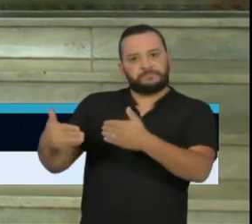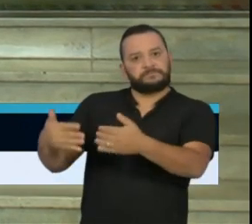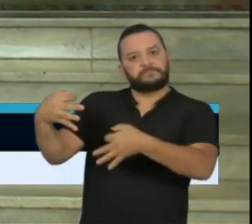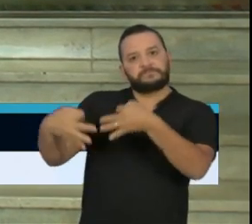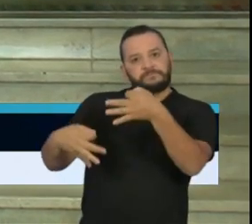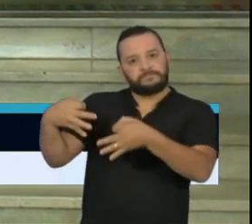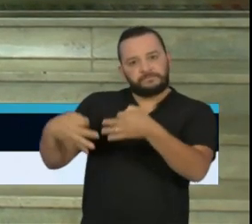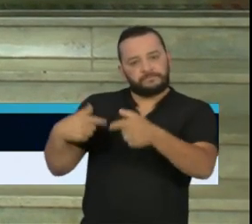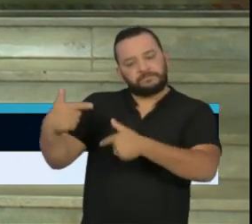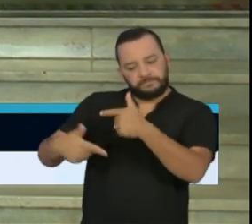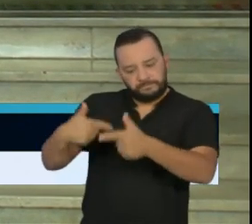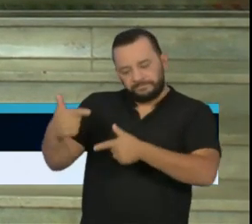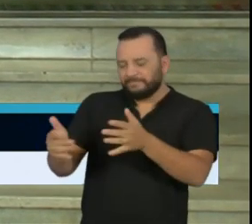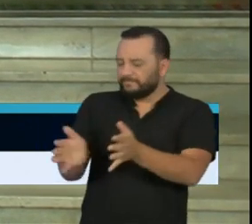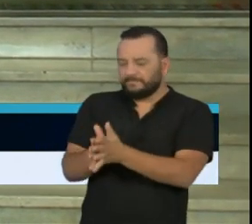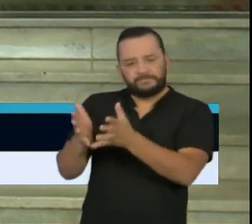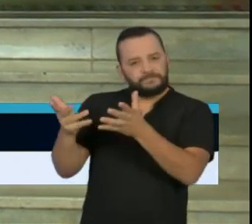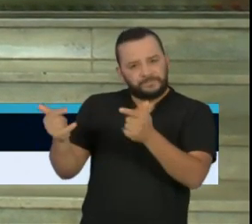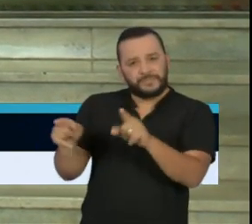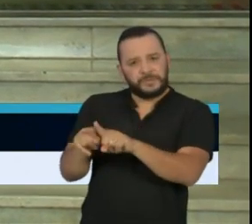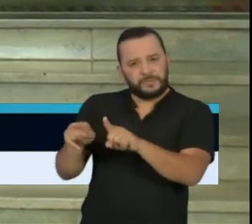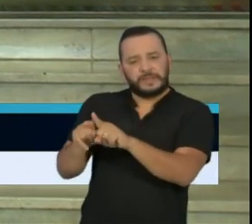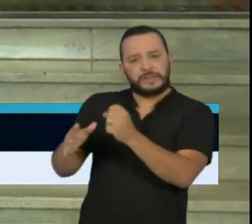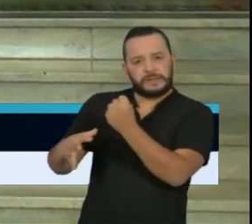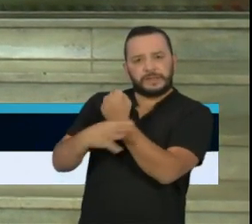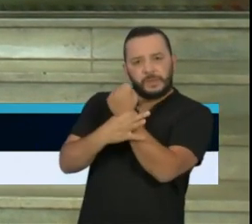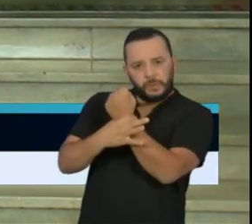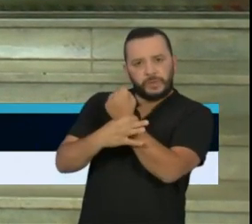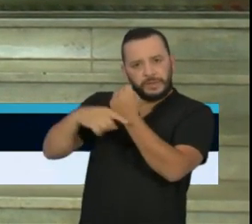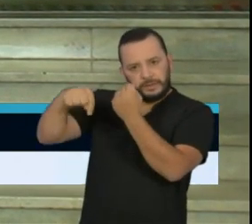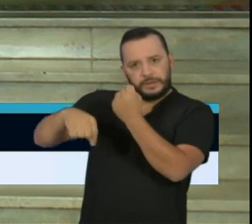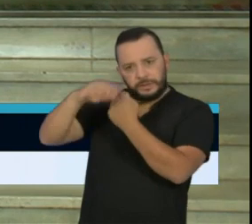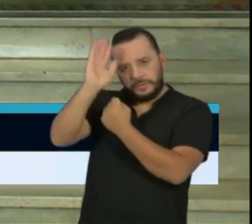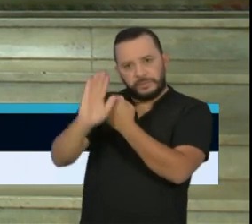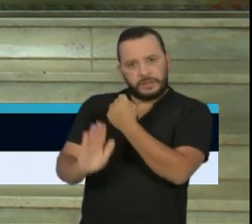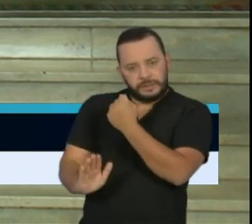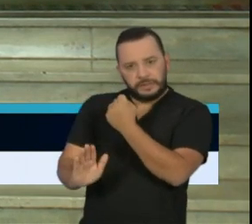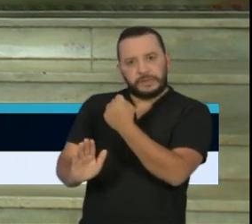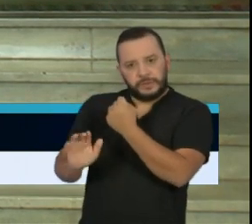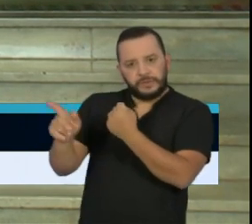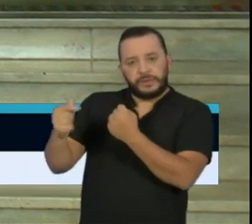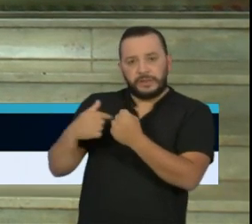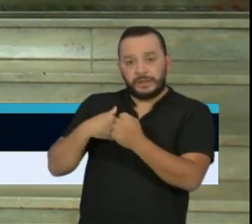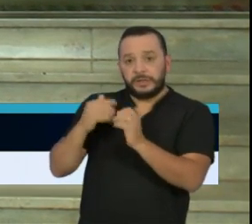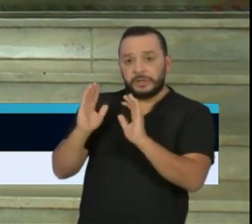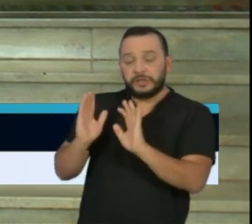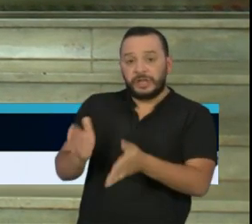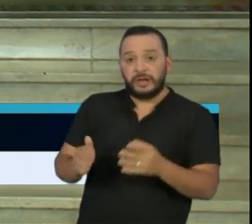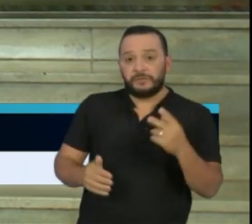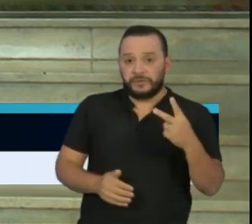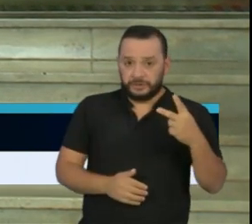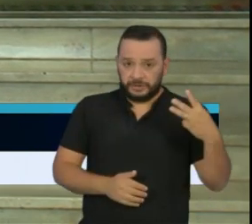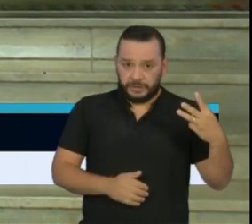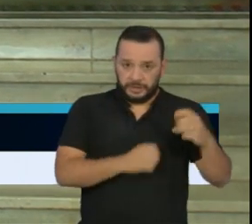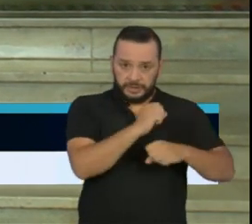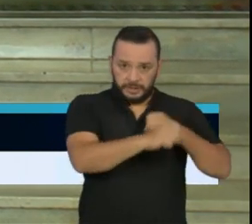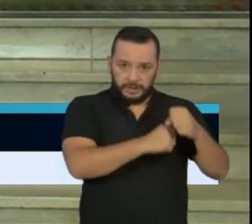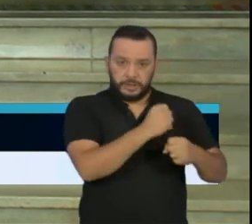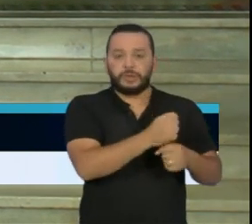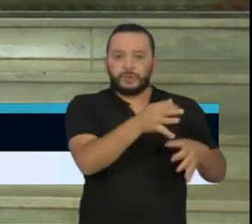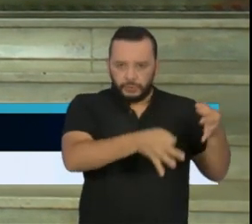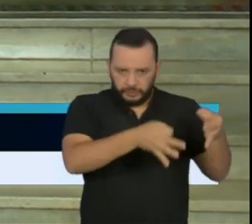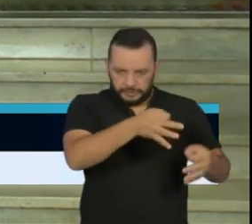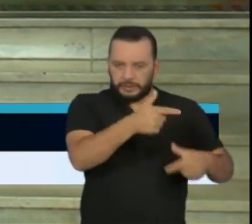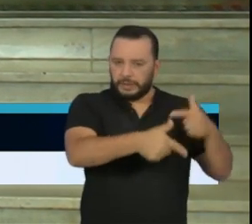Justiça e da Segurança Pública do Brasil, como fez durante quase 23 anos como